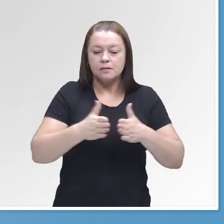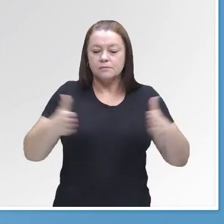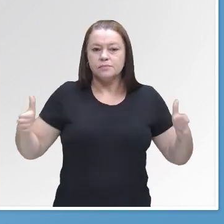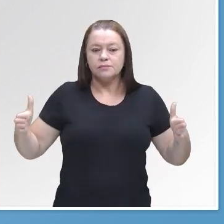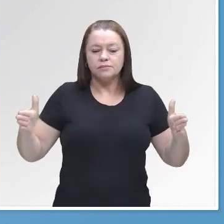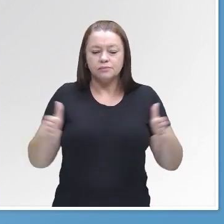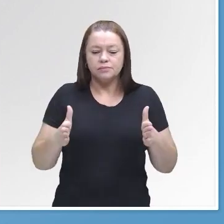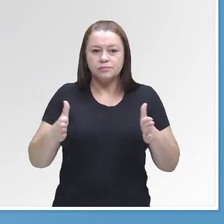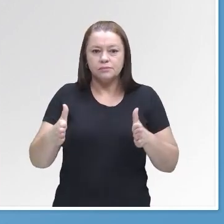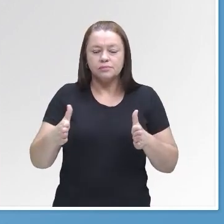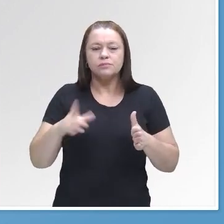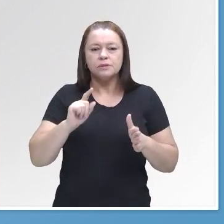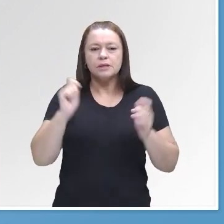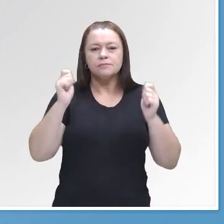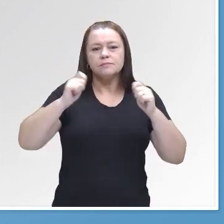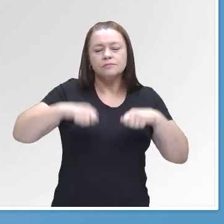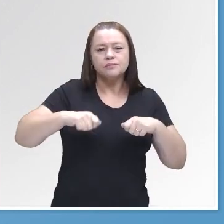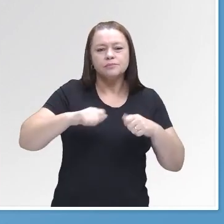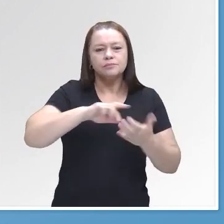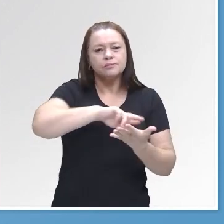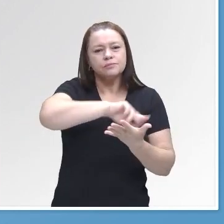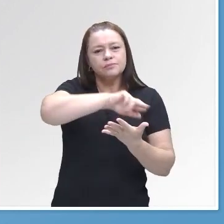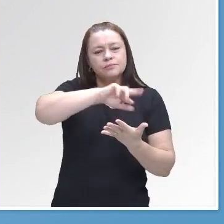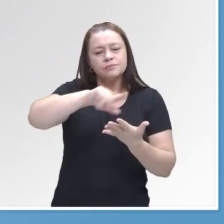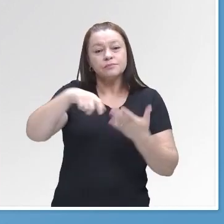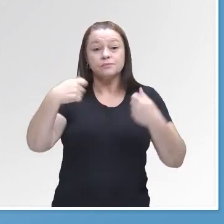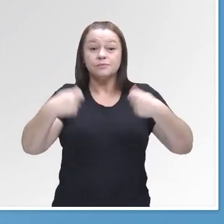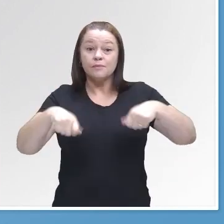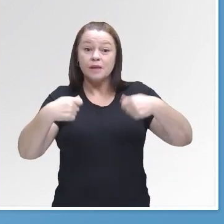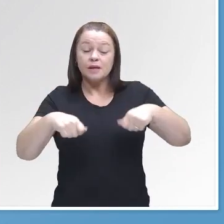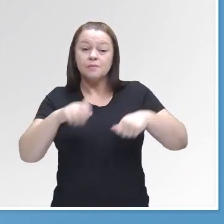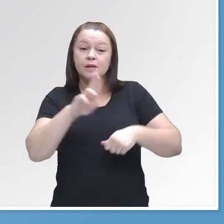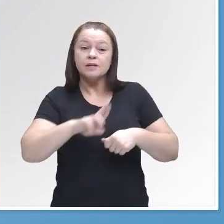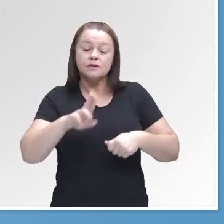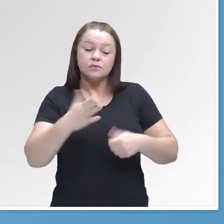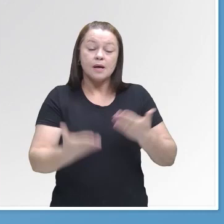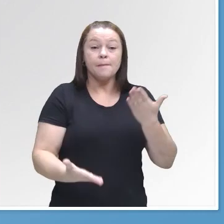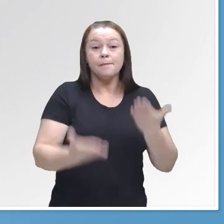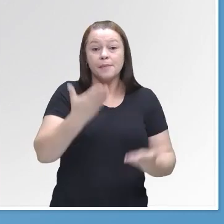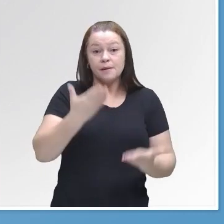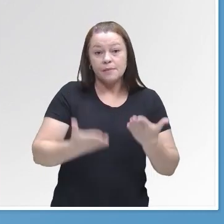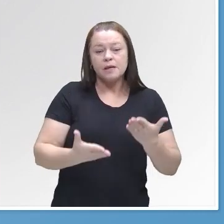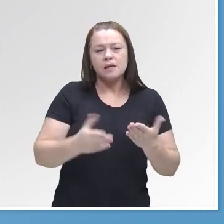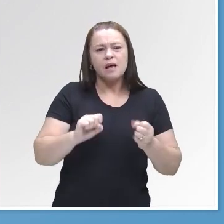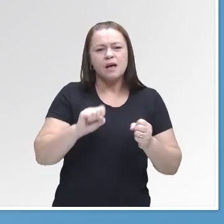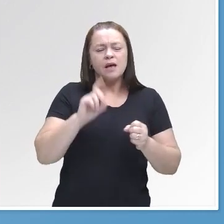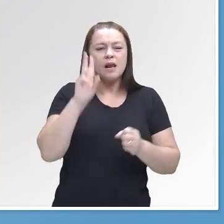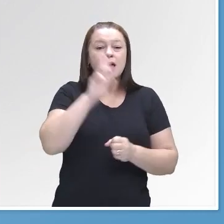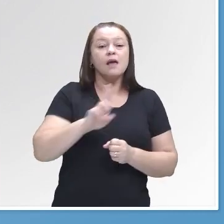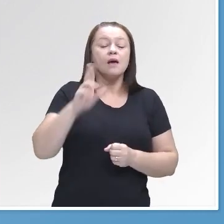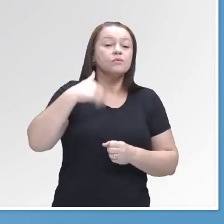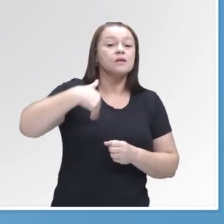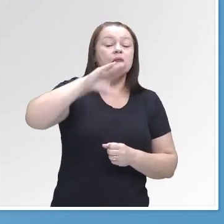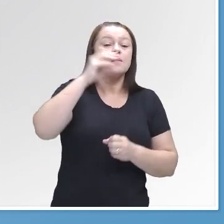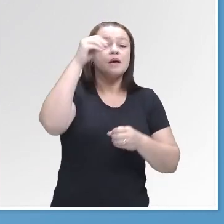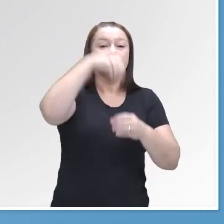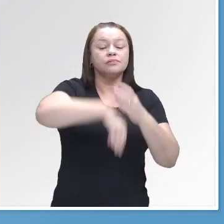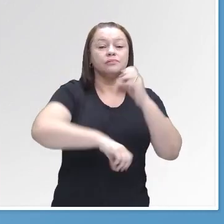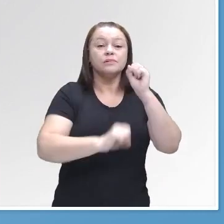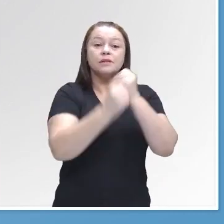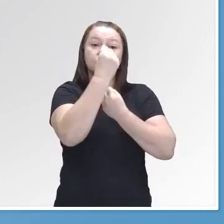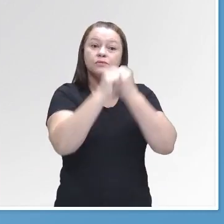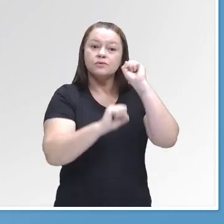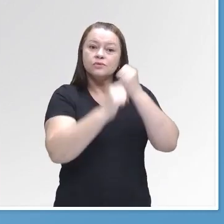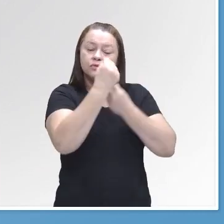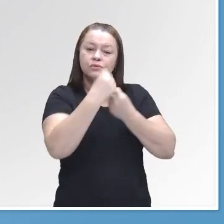plataforma, que se adequa conforme a necessidade. Ela é adequada para setores industriais e comerciais, que necessitam